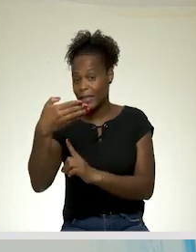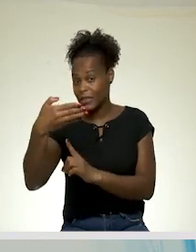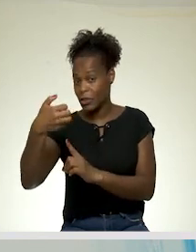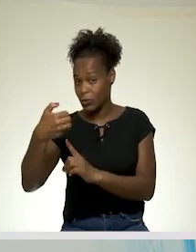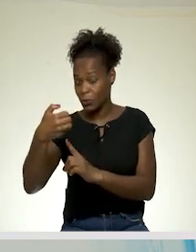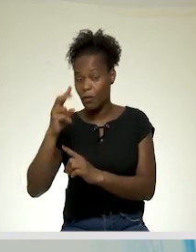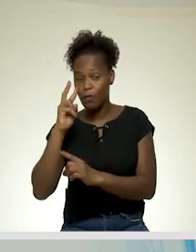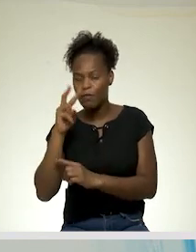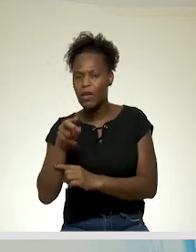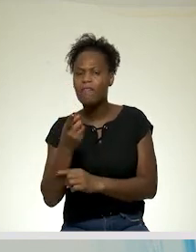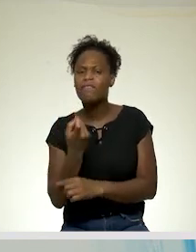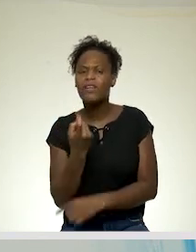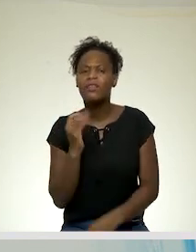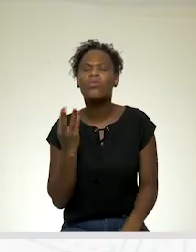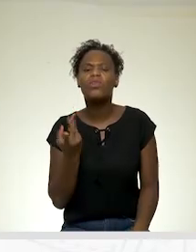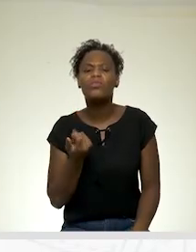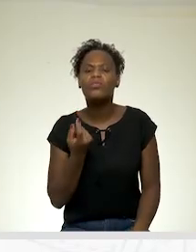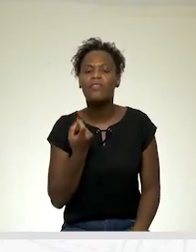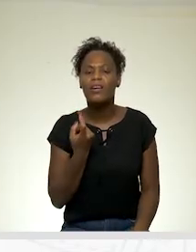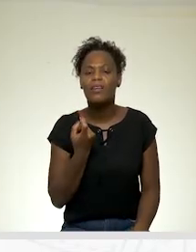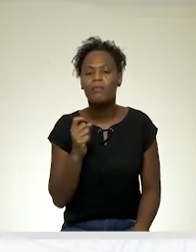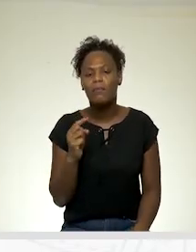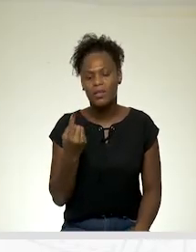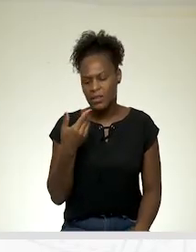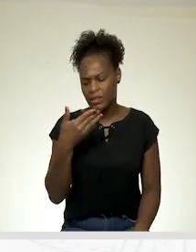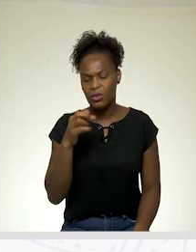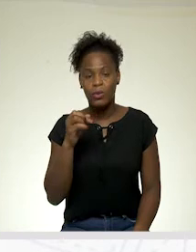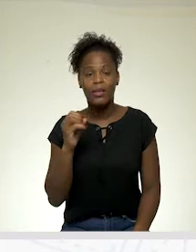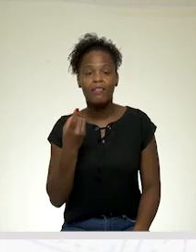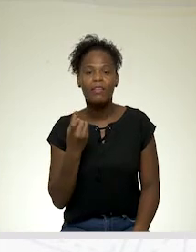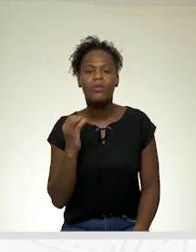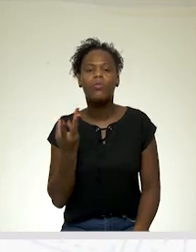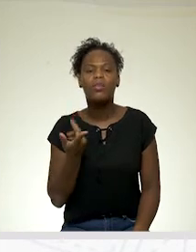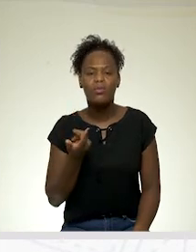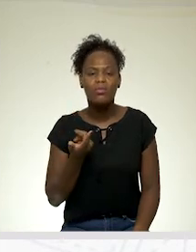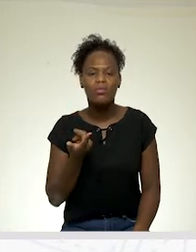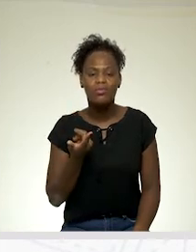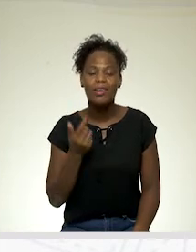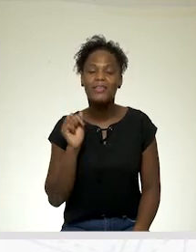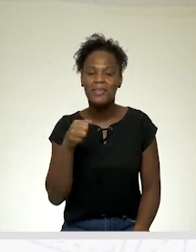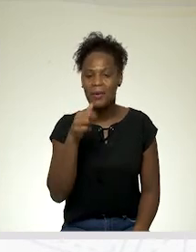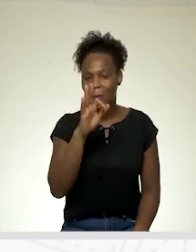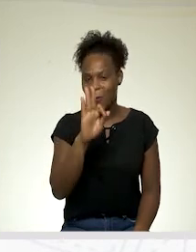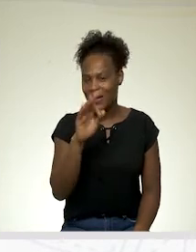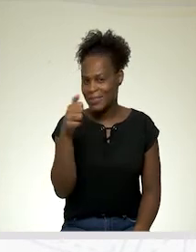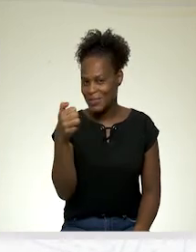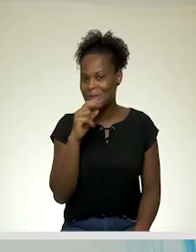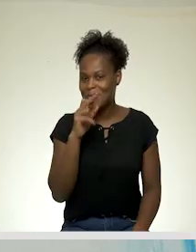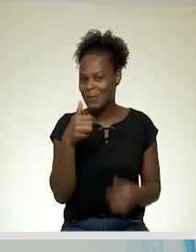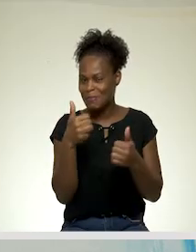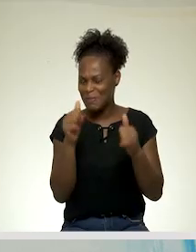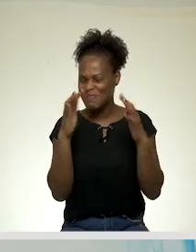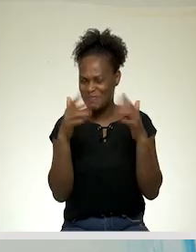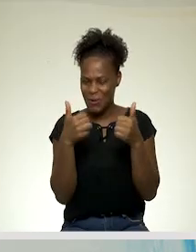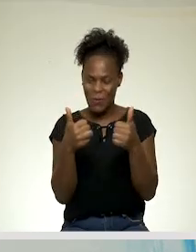já viram que falta quantos? Para 180, a resposta é 45.